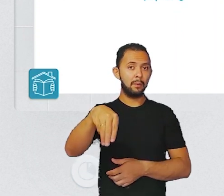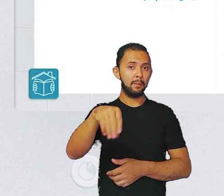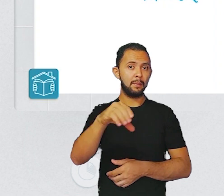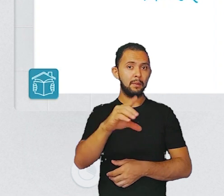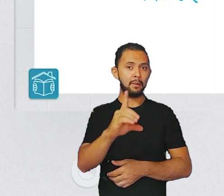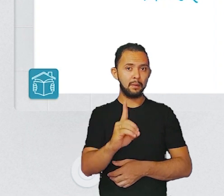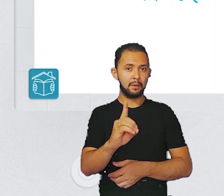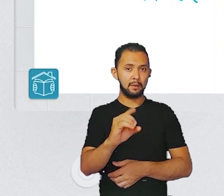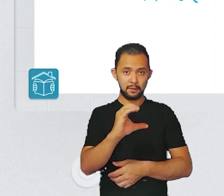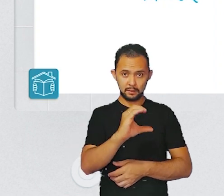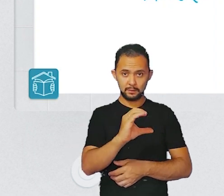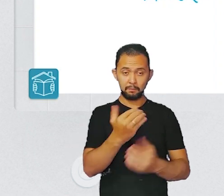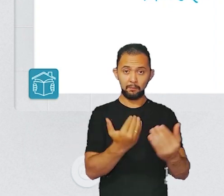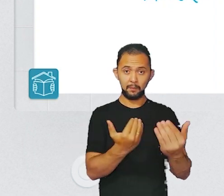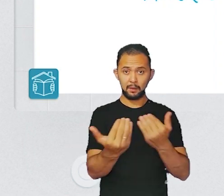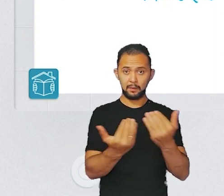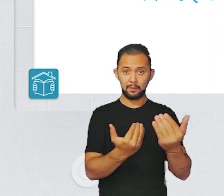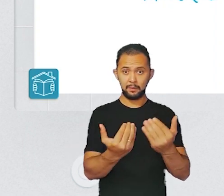entre